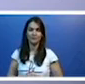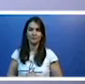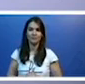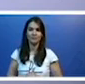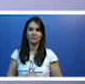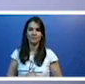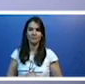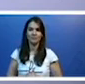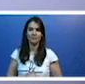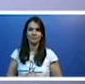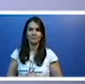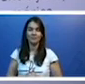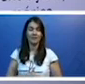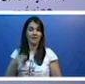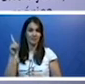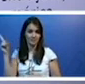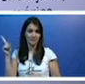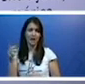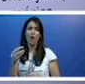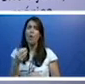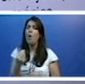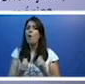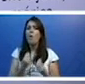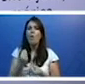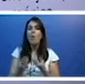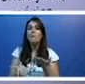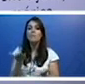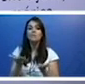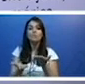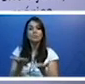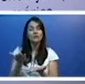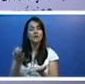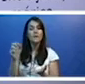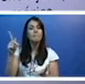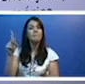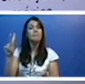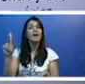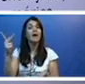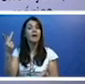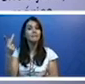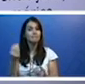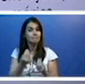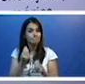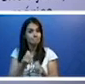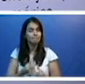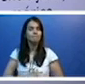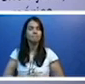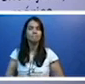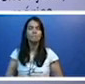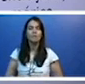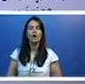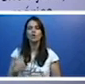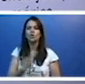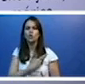Aqui nessa escala, no caso aqui, para medir a concentração, além de usar esse tipo de cor, a gente tem também